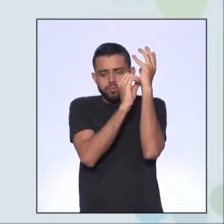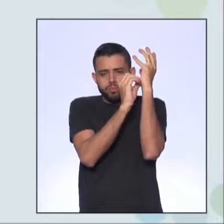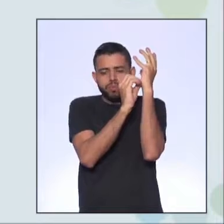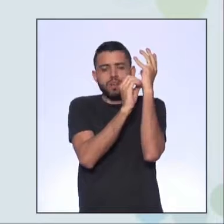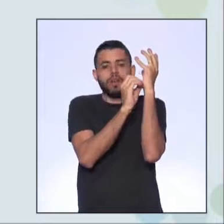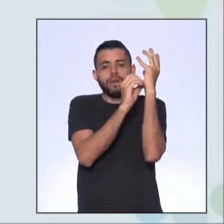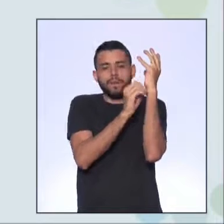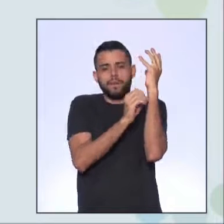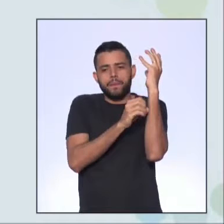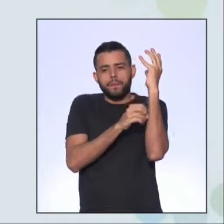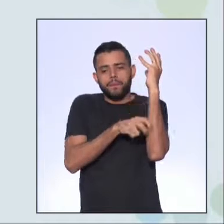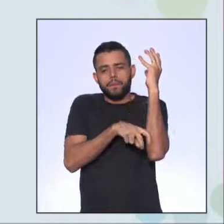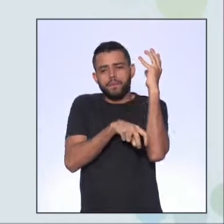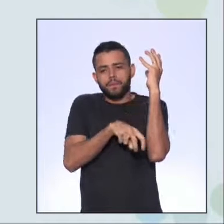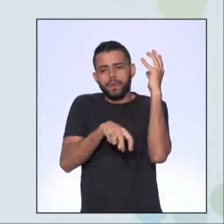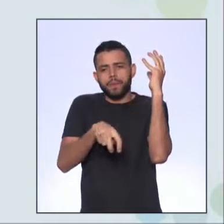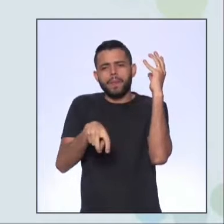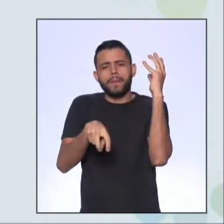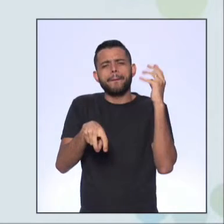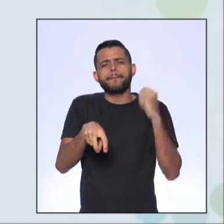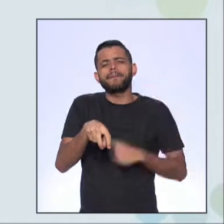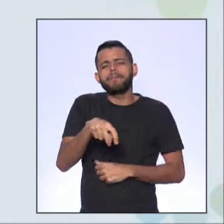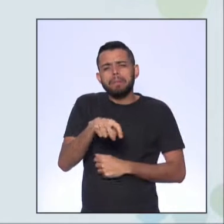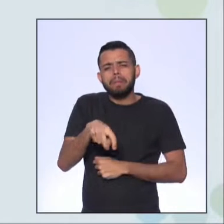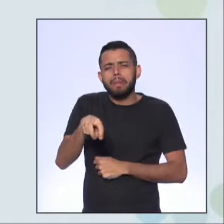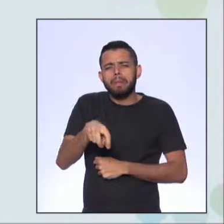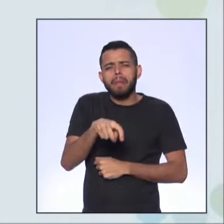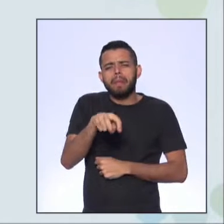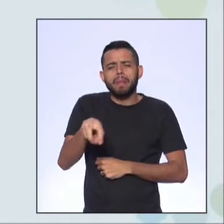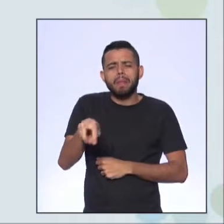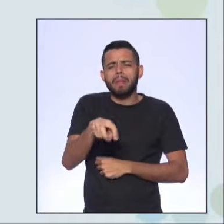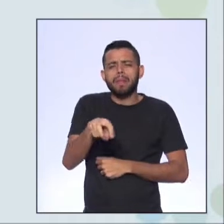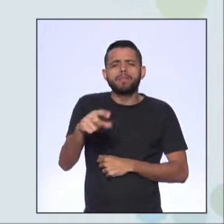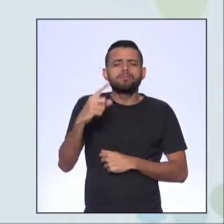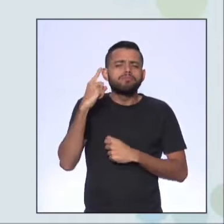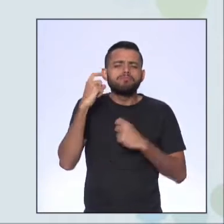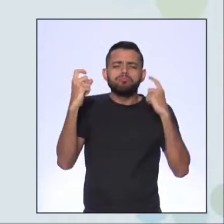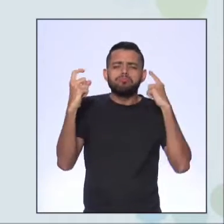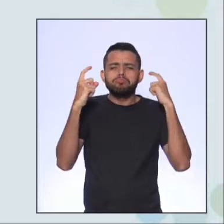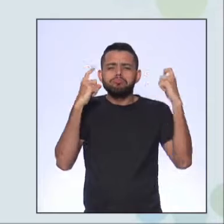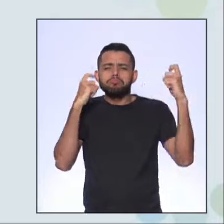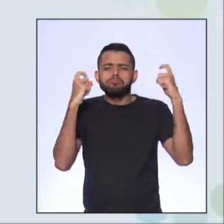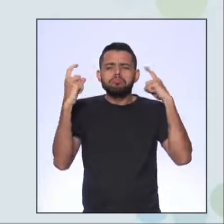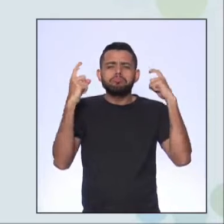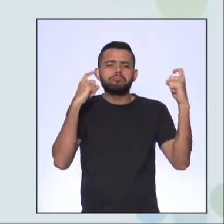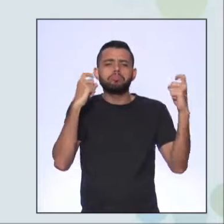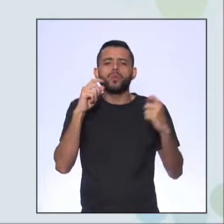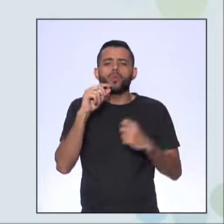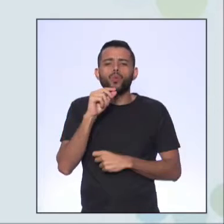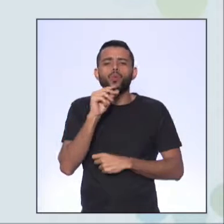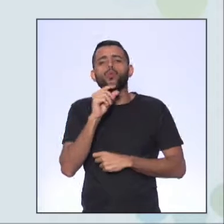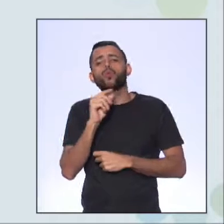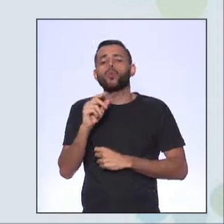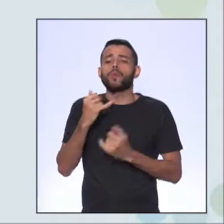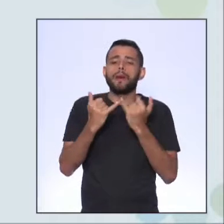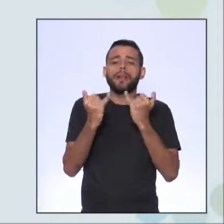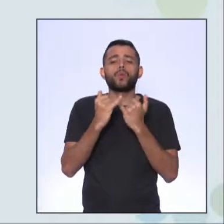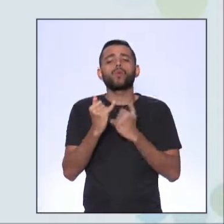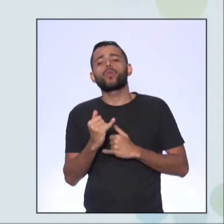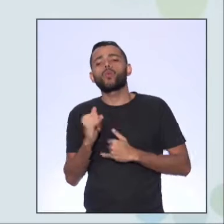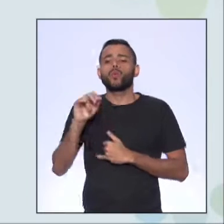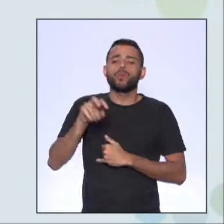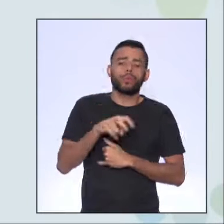atividade, se locomove vagarosamente e emite som semelhante a um assovio. A